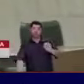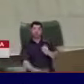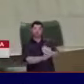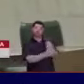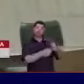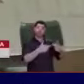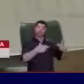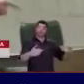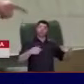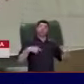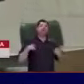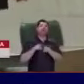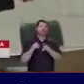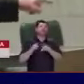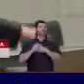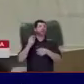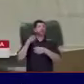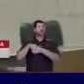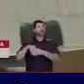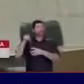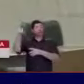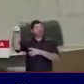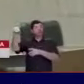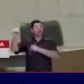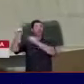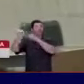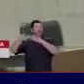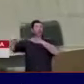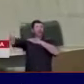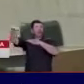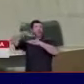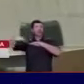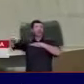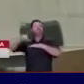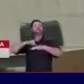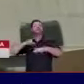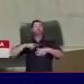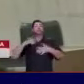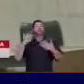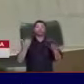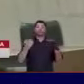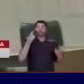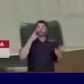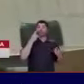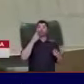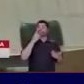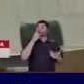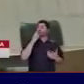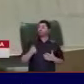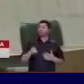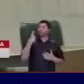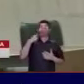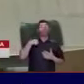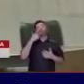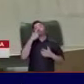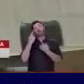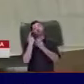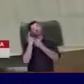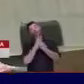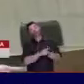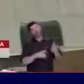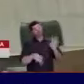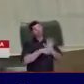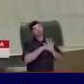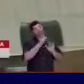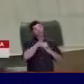funcionários laranja que ele bota no gabinete deles todos eu não vejo essa violência sua pra isso eu só vejo a violência